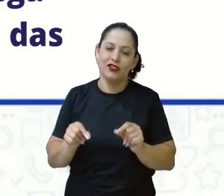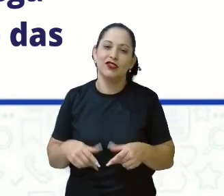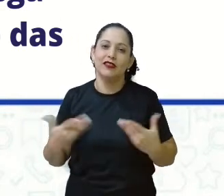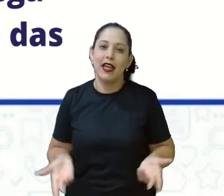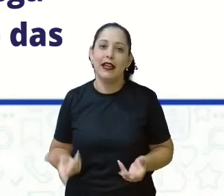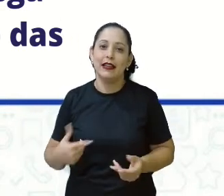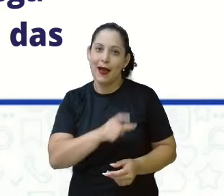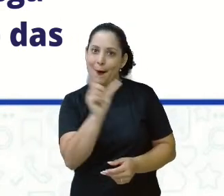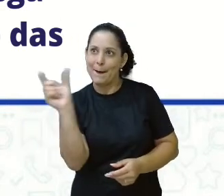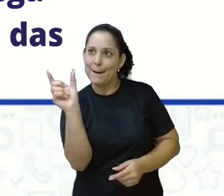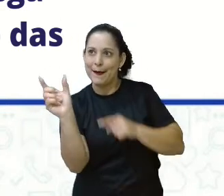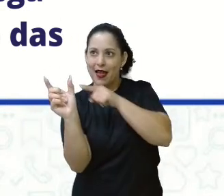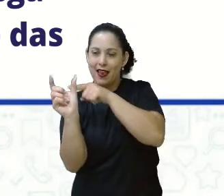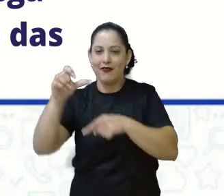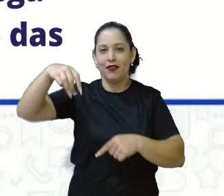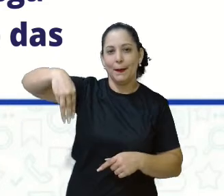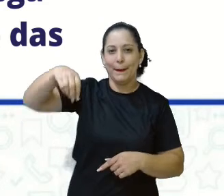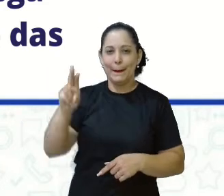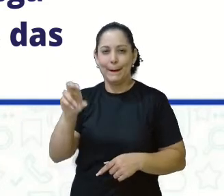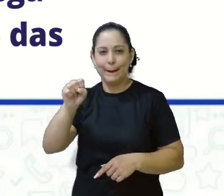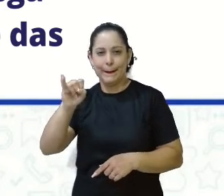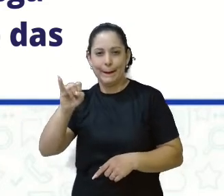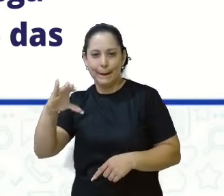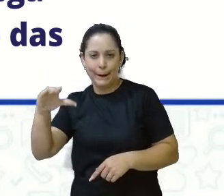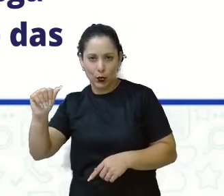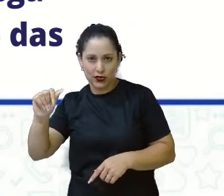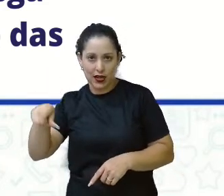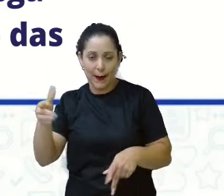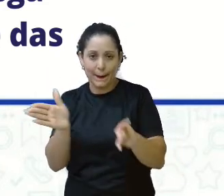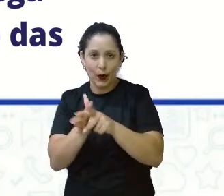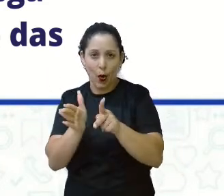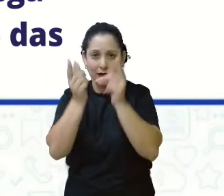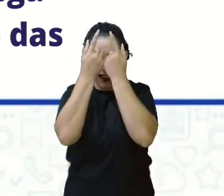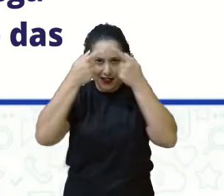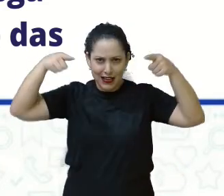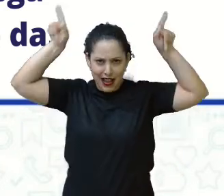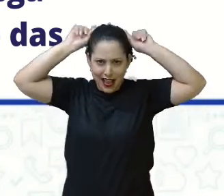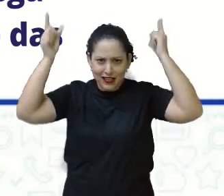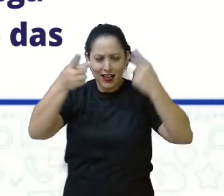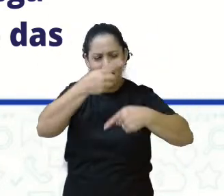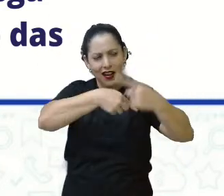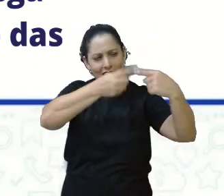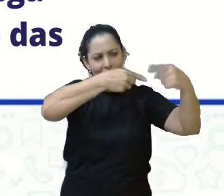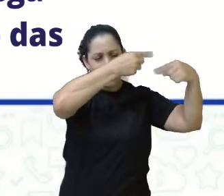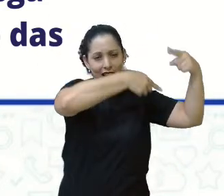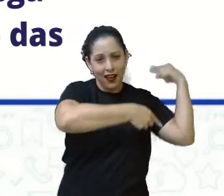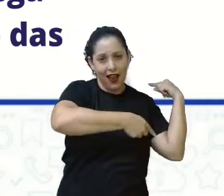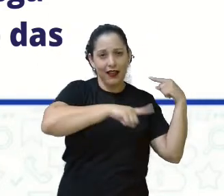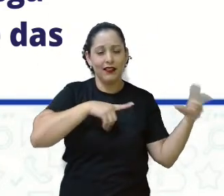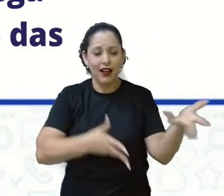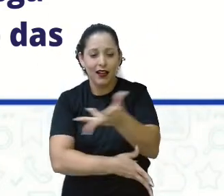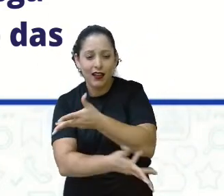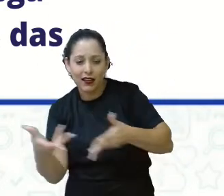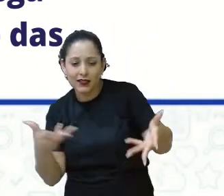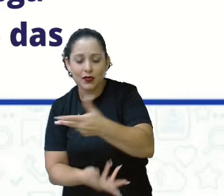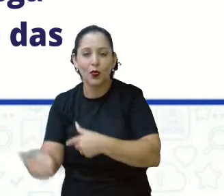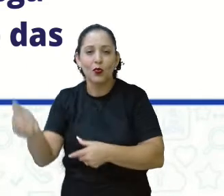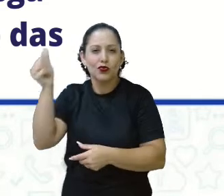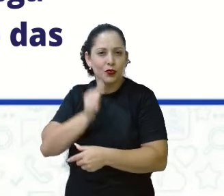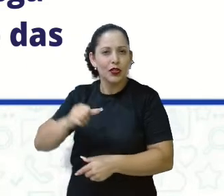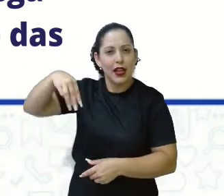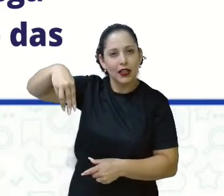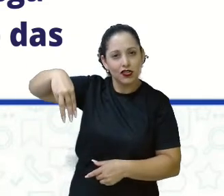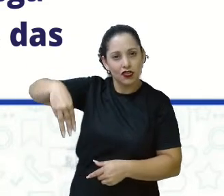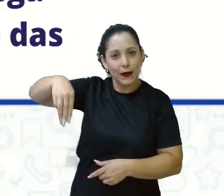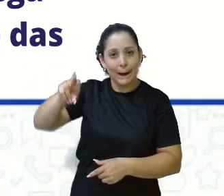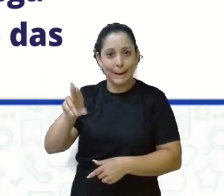da Grécia, lá da antiguidade, né, que estava relacionado com as musas, o mito das musas, né, que